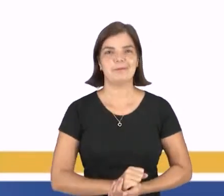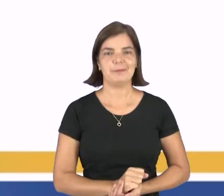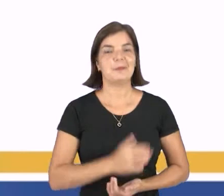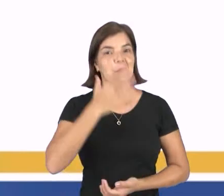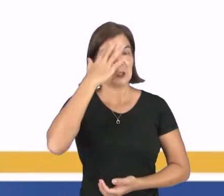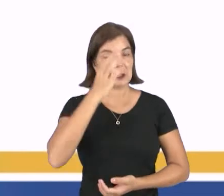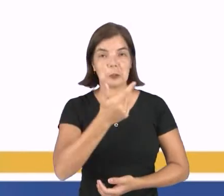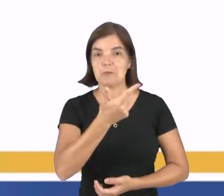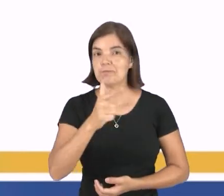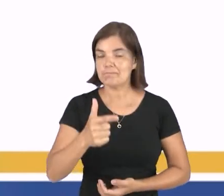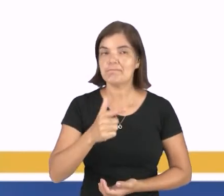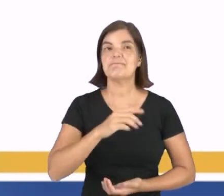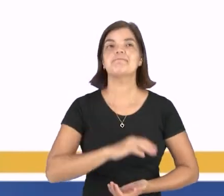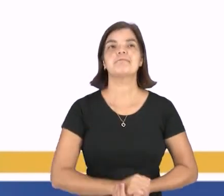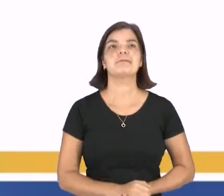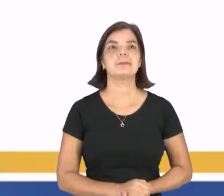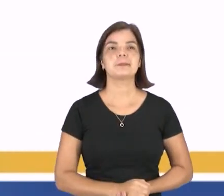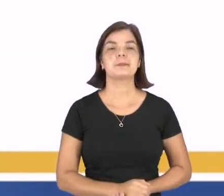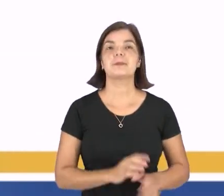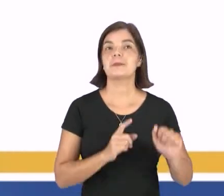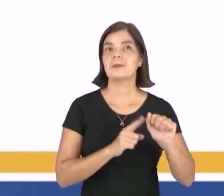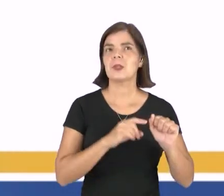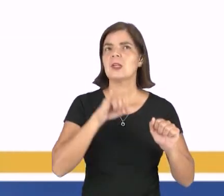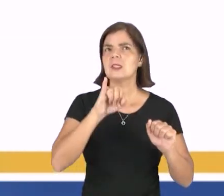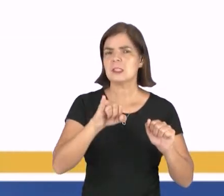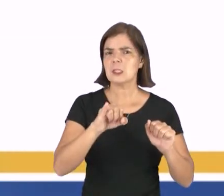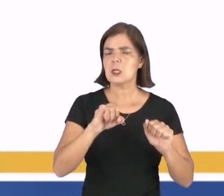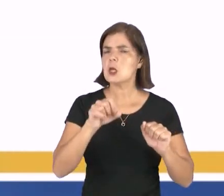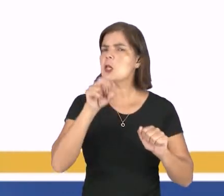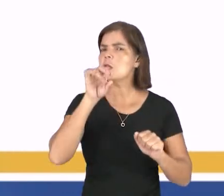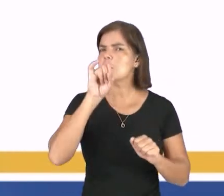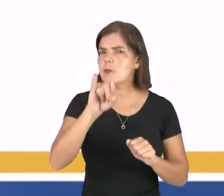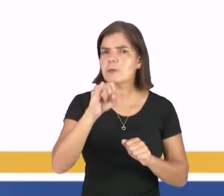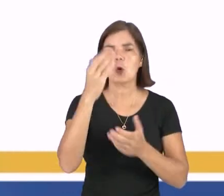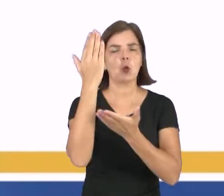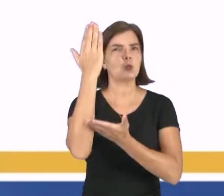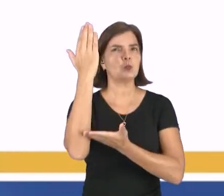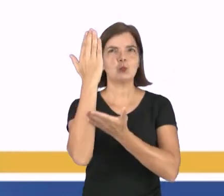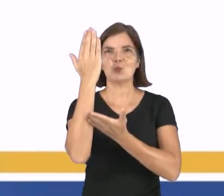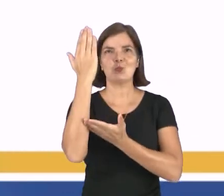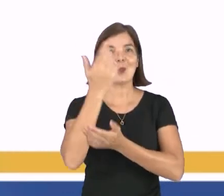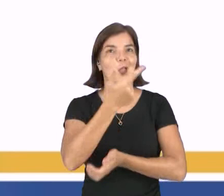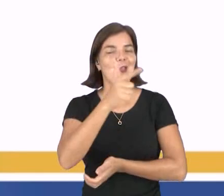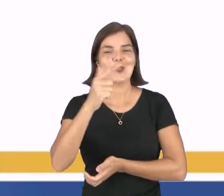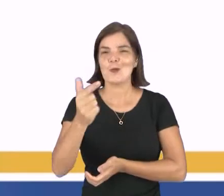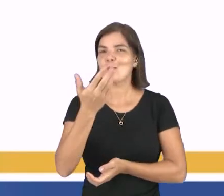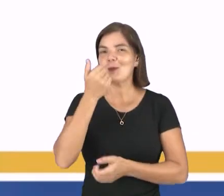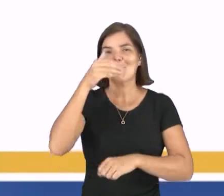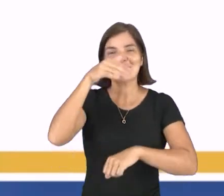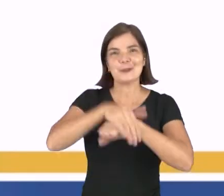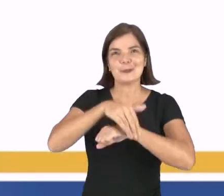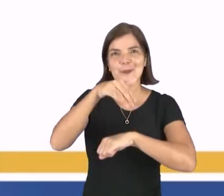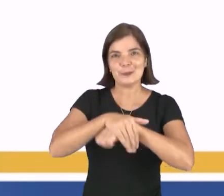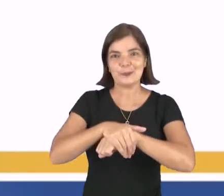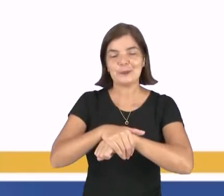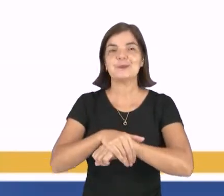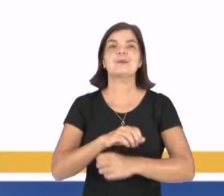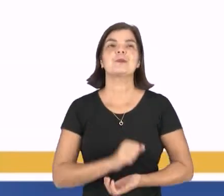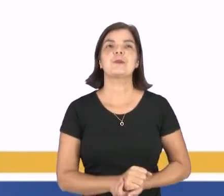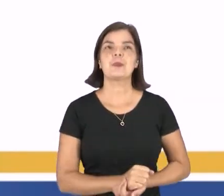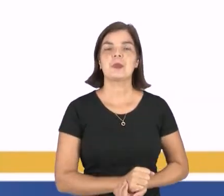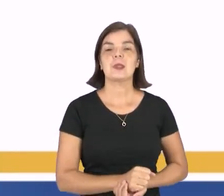dúvida vamos lá Se você não for cortar a madeira não haverá jantar desse Helga